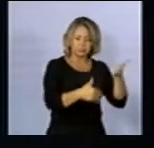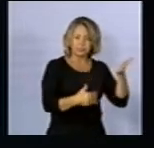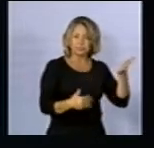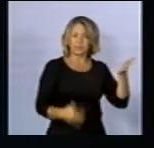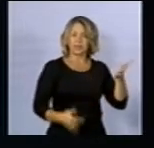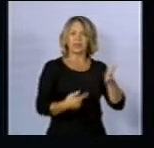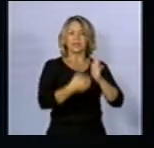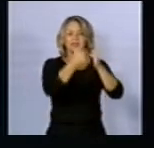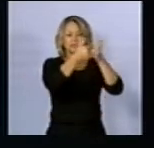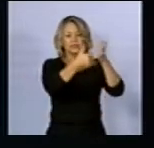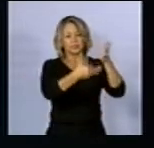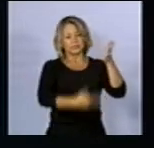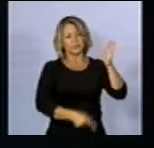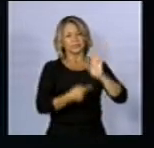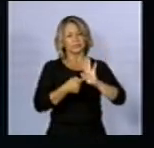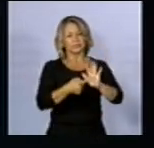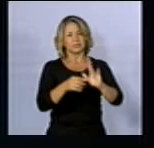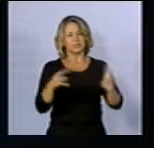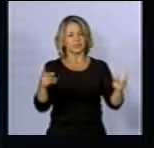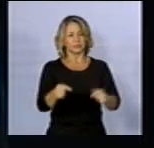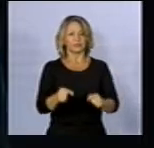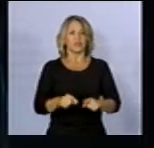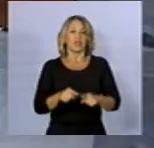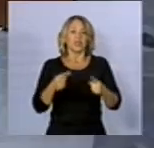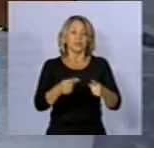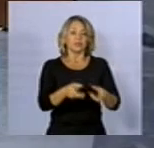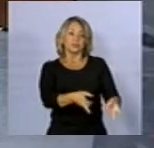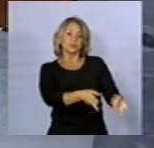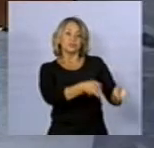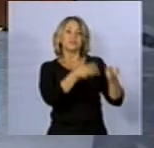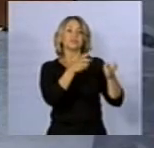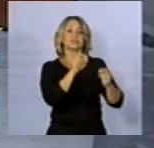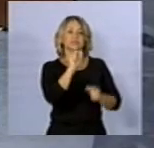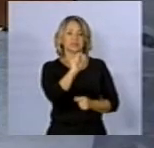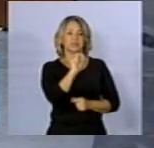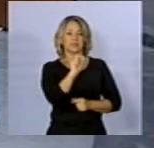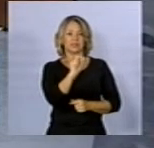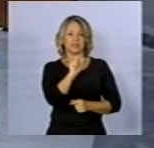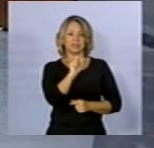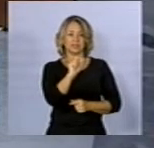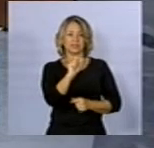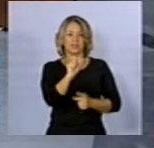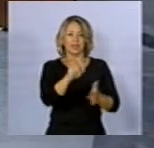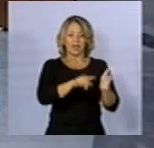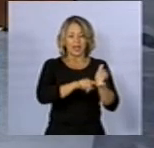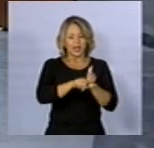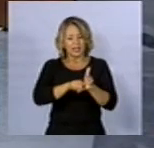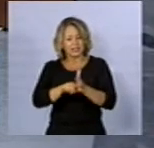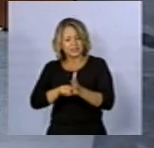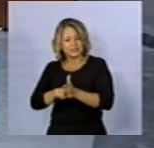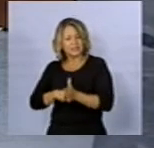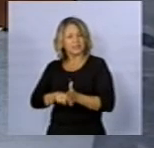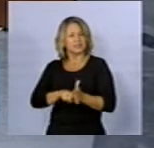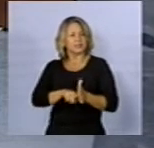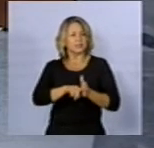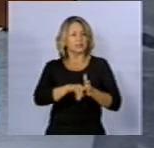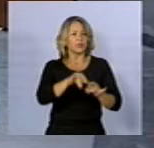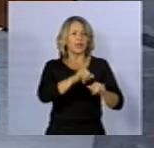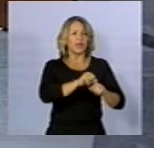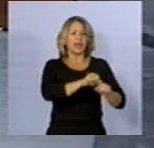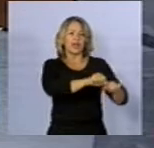circuito primário. E o que nós observamos é que, analisando a